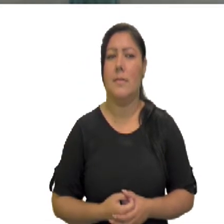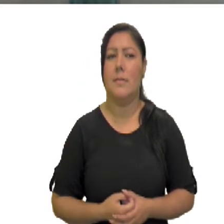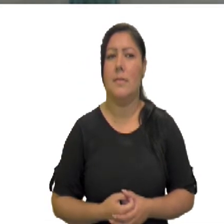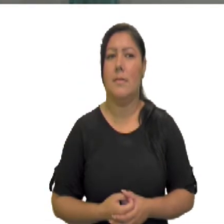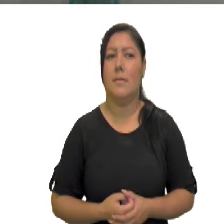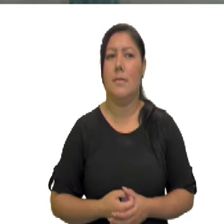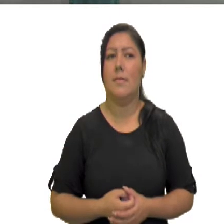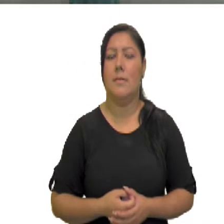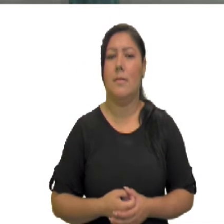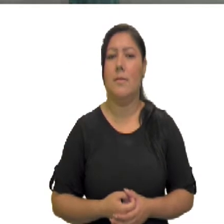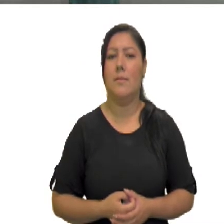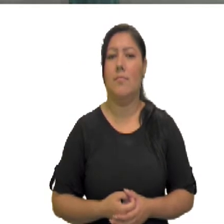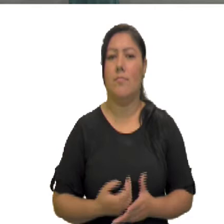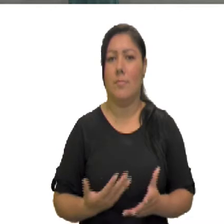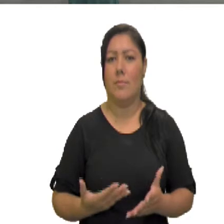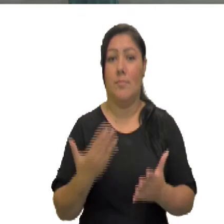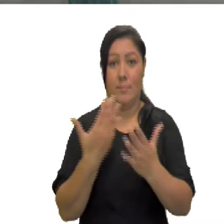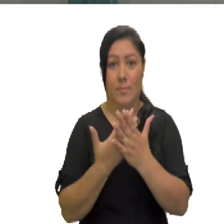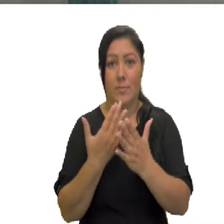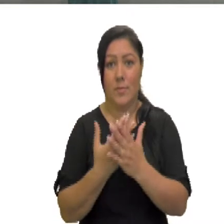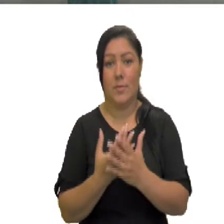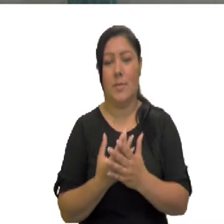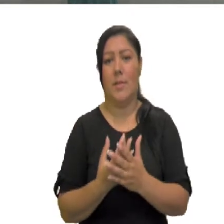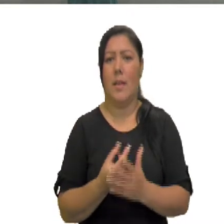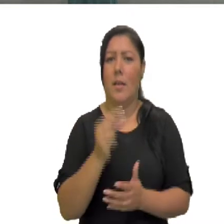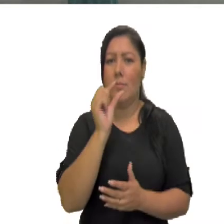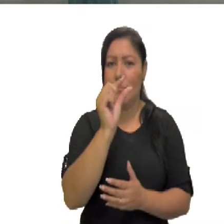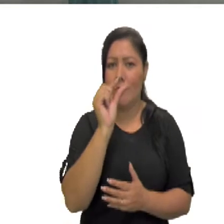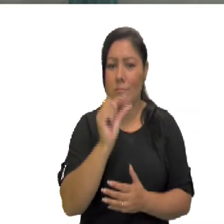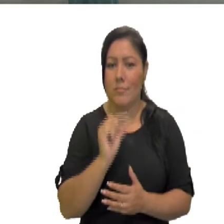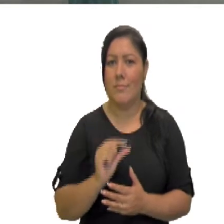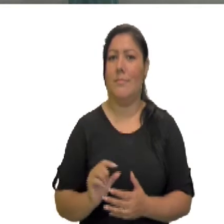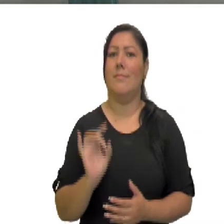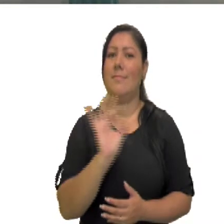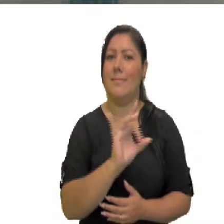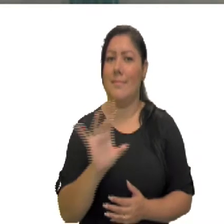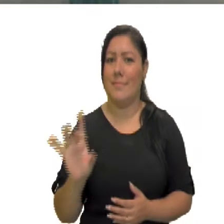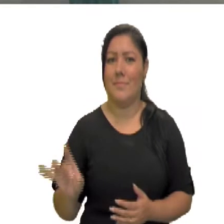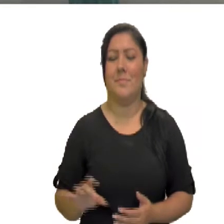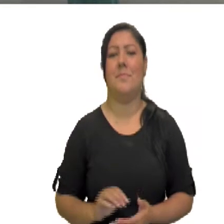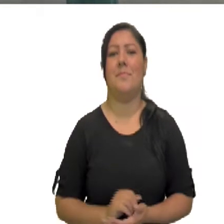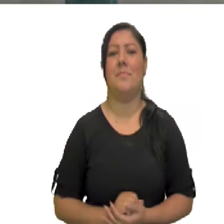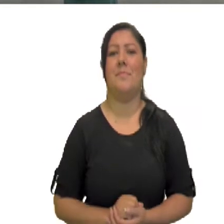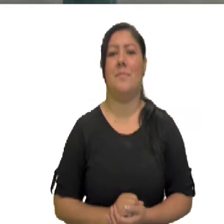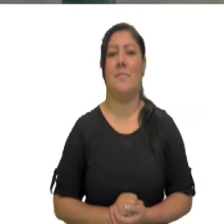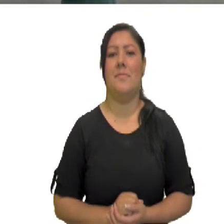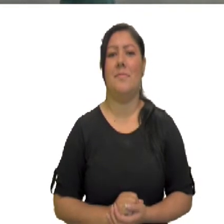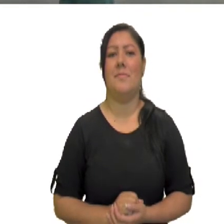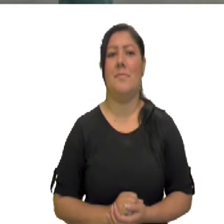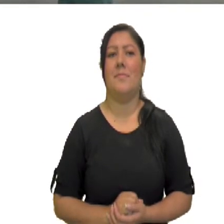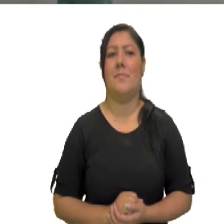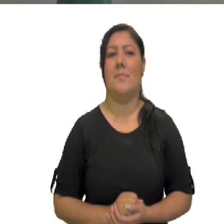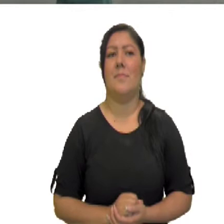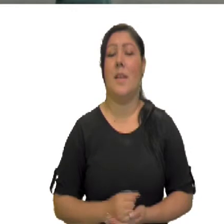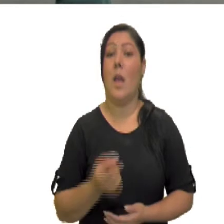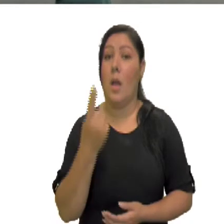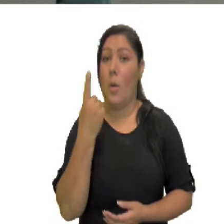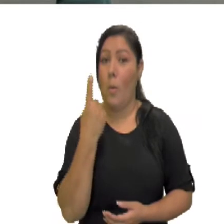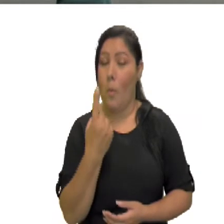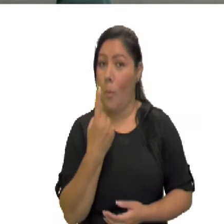um pouquinho de cada um deles. Hoje, nós vamos ver um que é